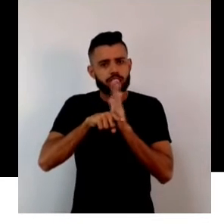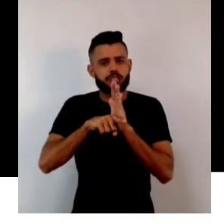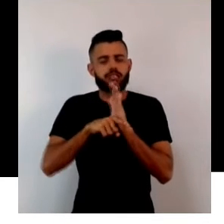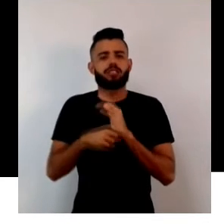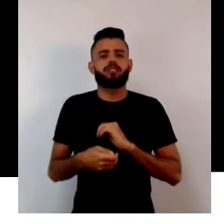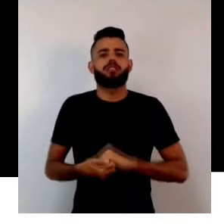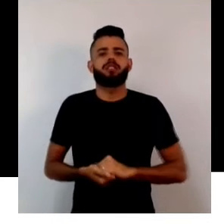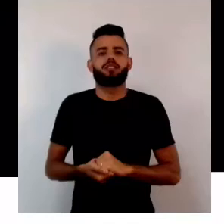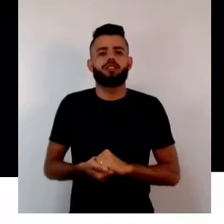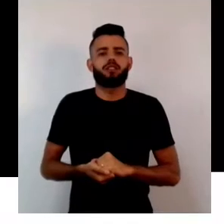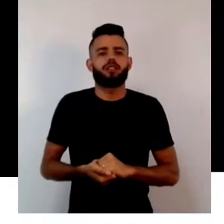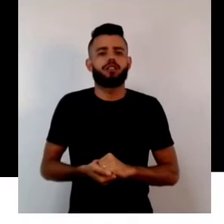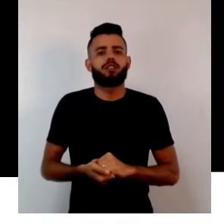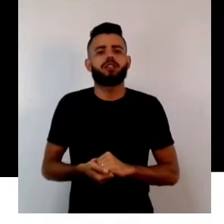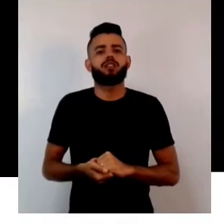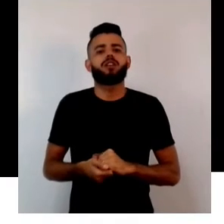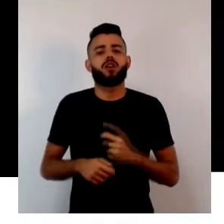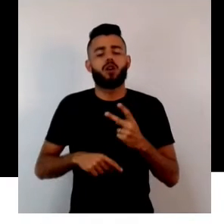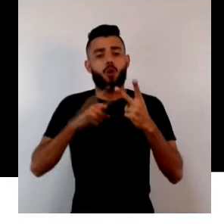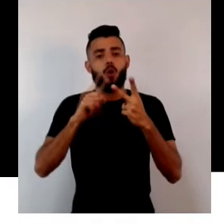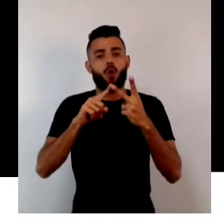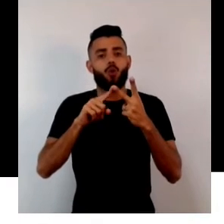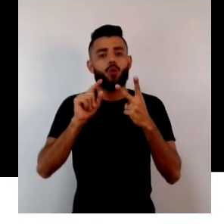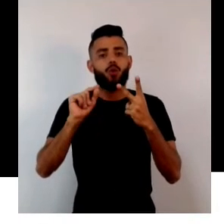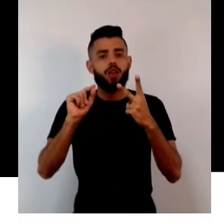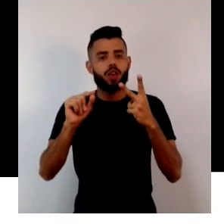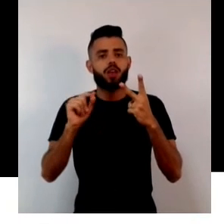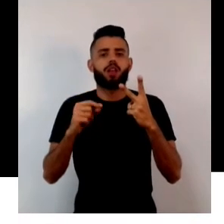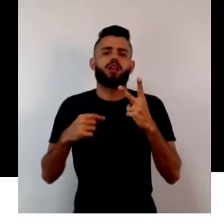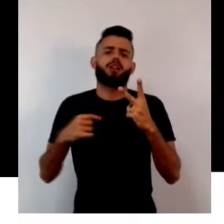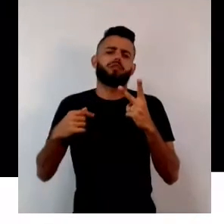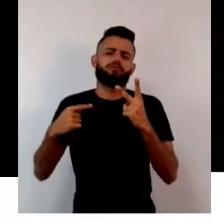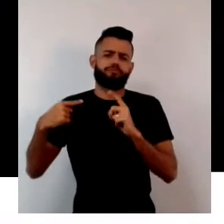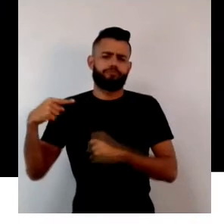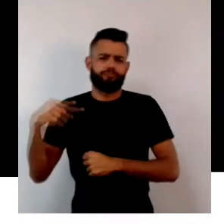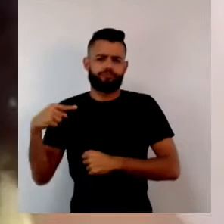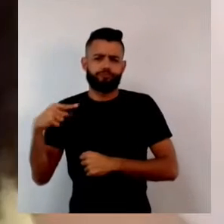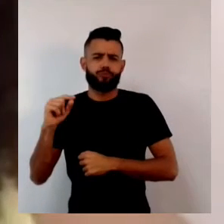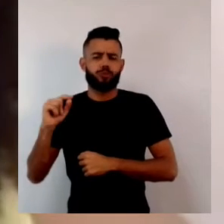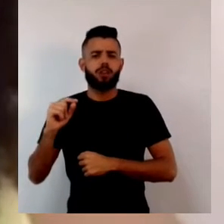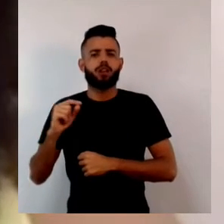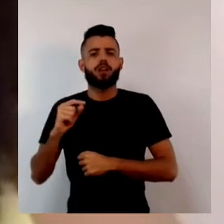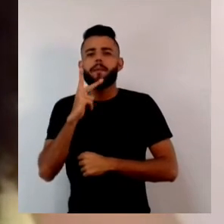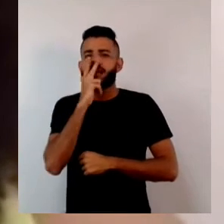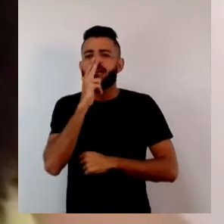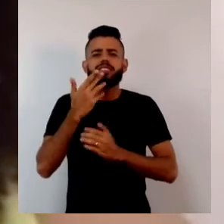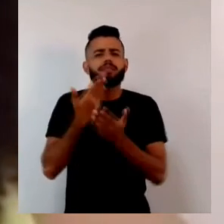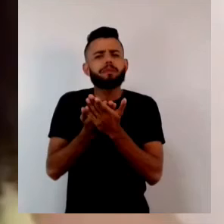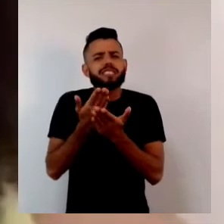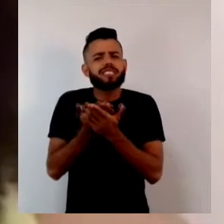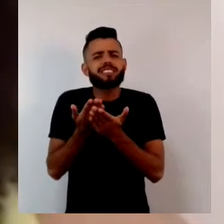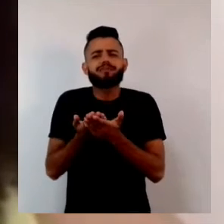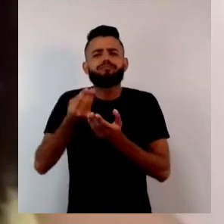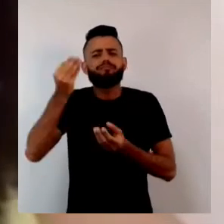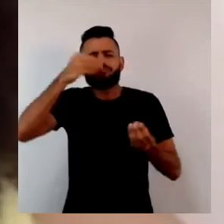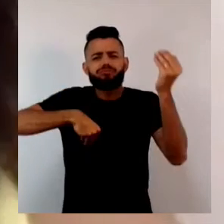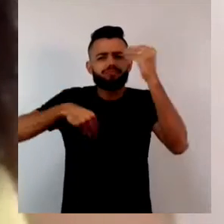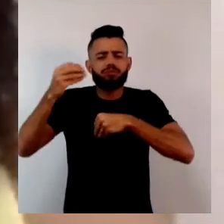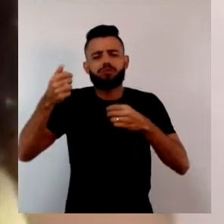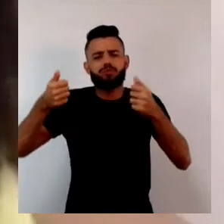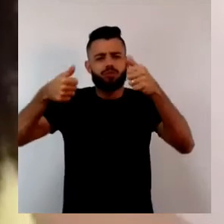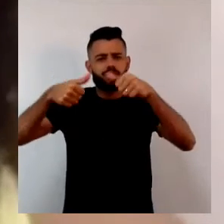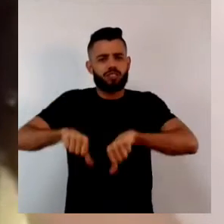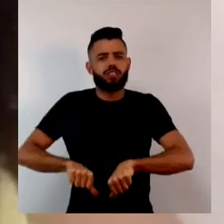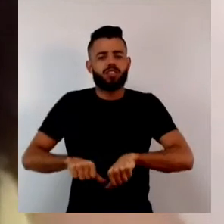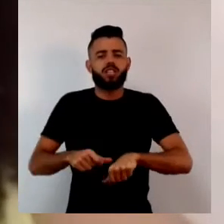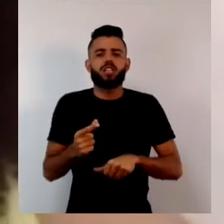segundo ponto é um ponto negativo, que é a desvalorização da ciência no Brasil, né? A gente só vê falar muito quando tem cortes, e nos últimos anos tem tido